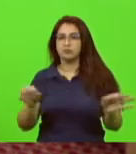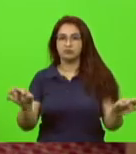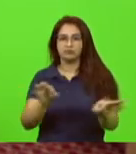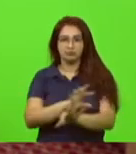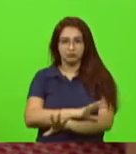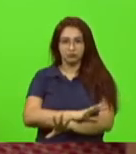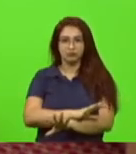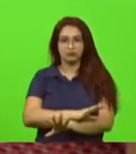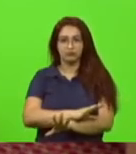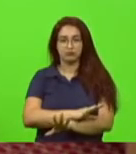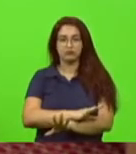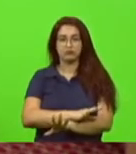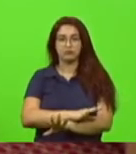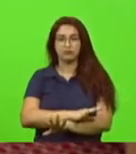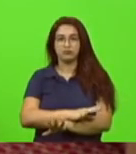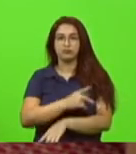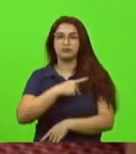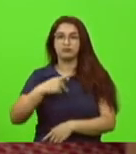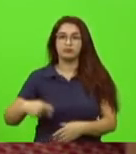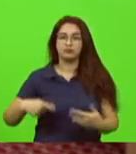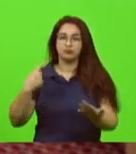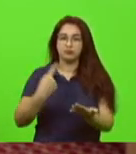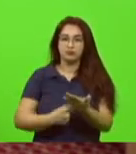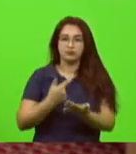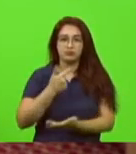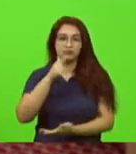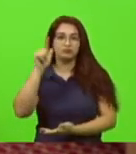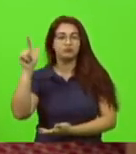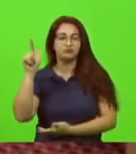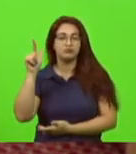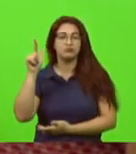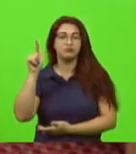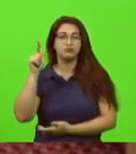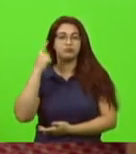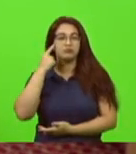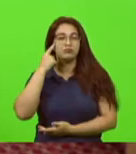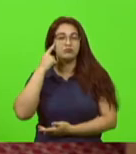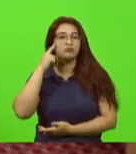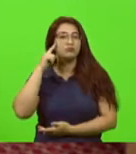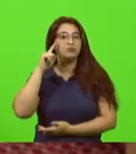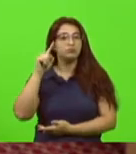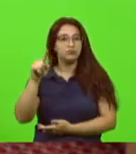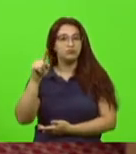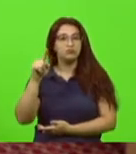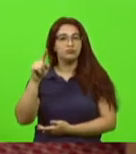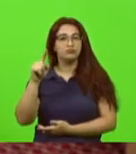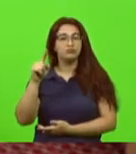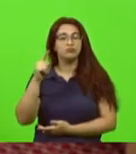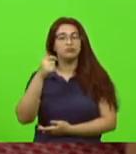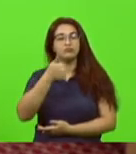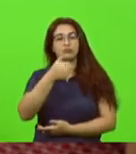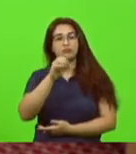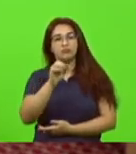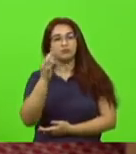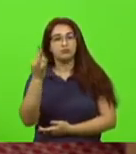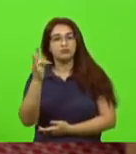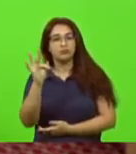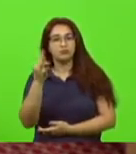antes de encerrar a sessão, o senhor presidente convocou outra, ordinária, para o dia 10 de fevereiro, no